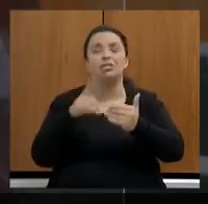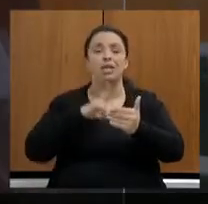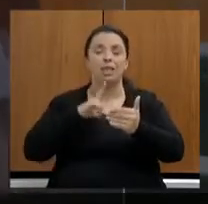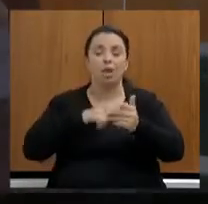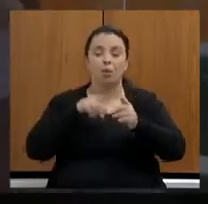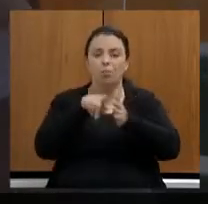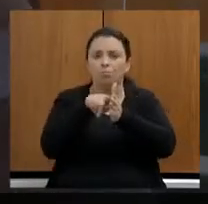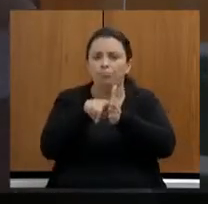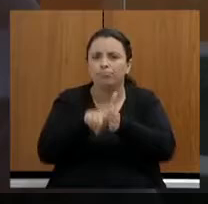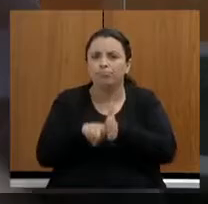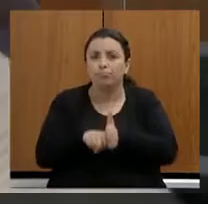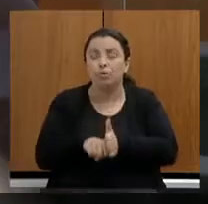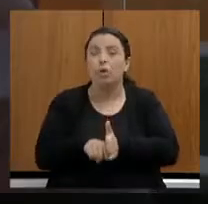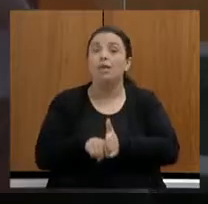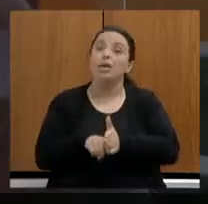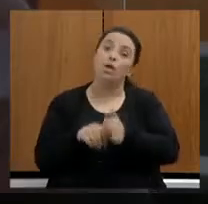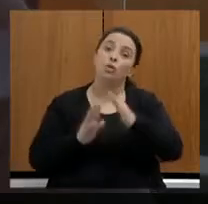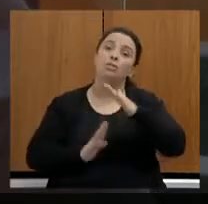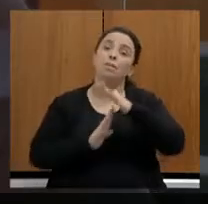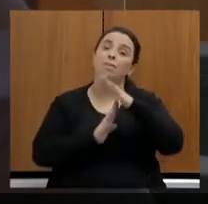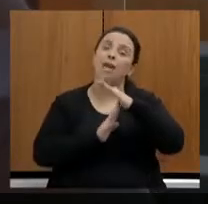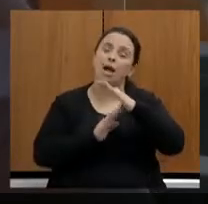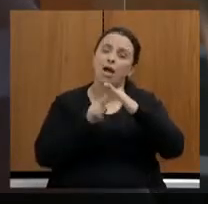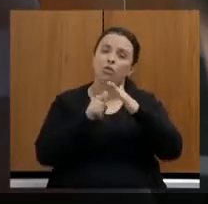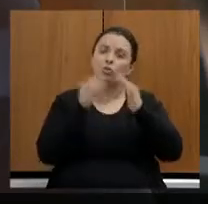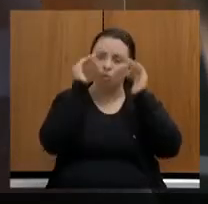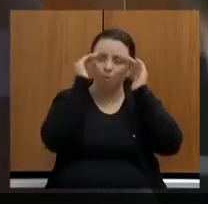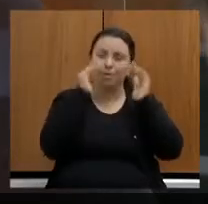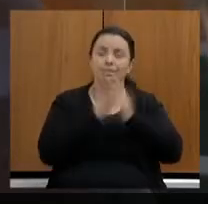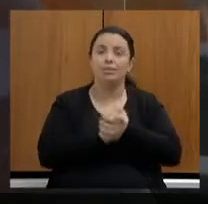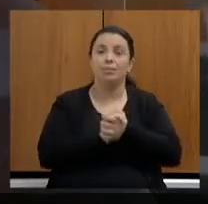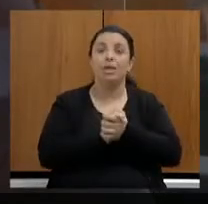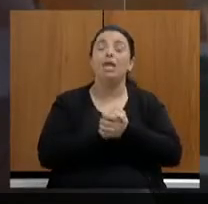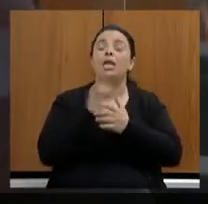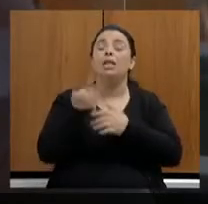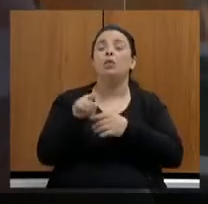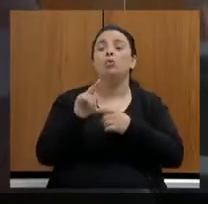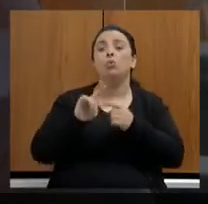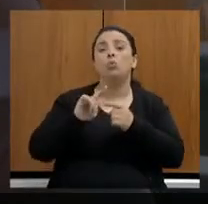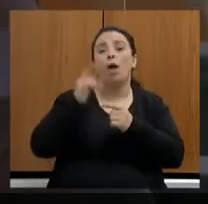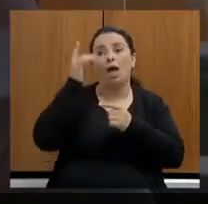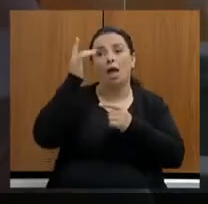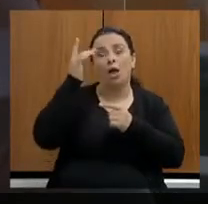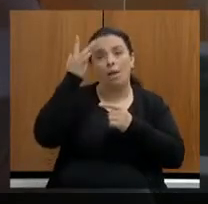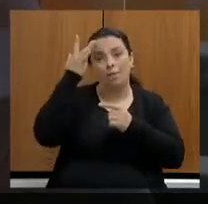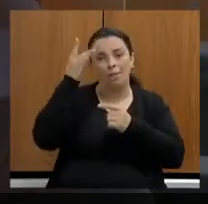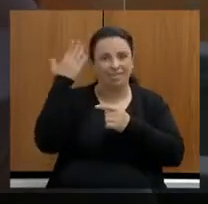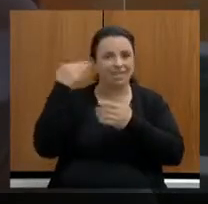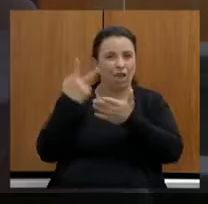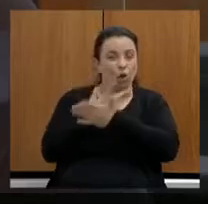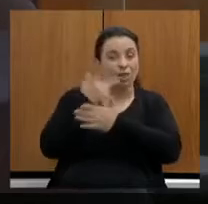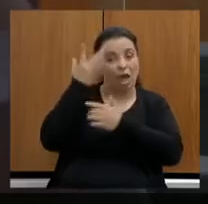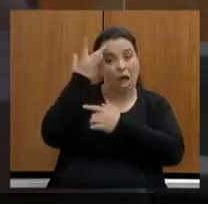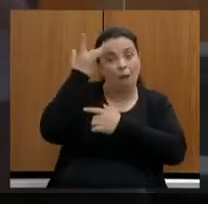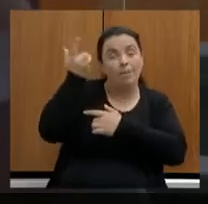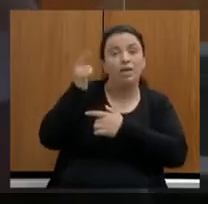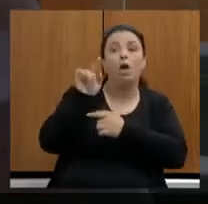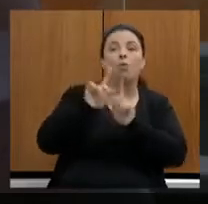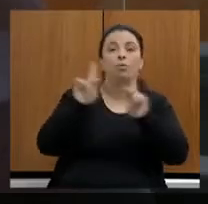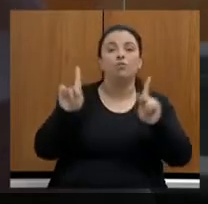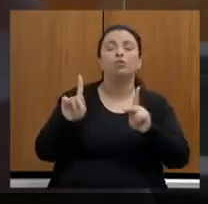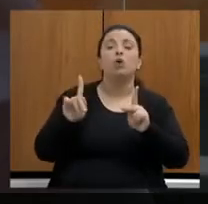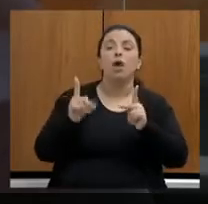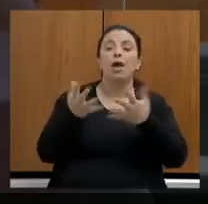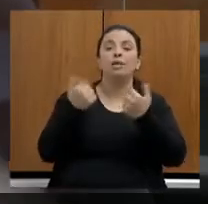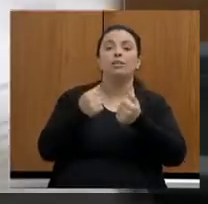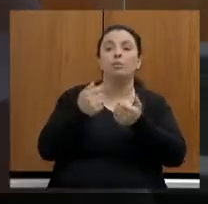dos prazos minuciosos naquele mesmo dia ou no dia seguinte o professor recebeu uma notificação da diretora da escola a respeito do início do processo